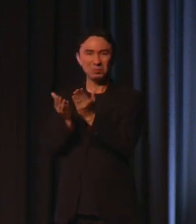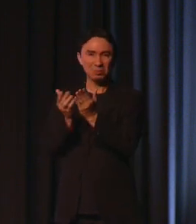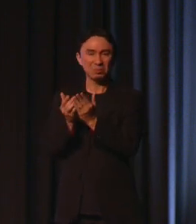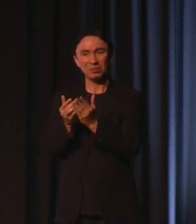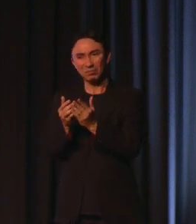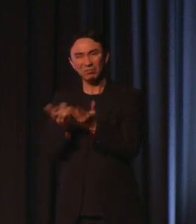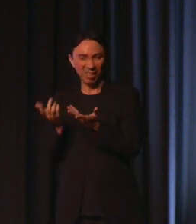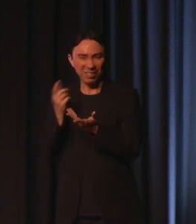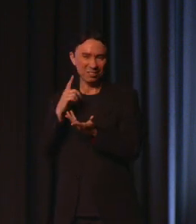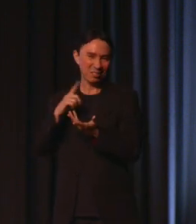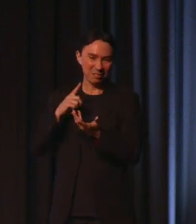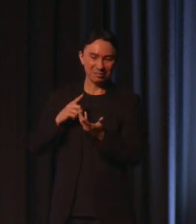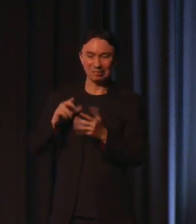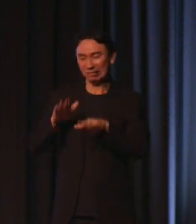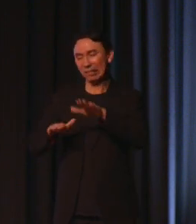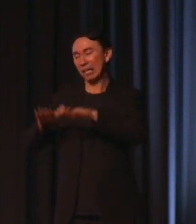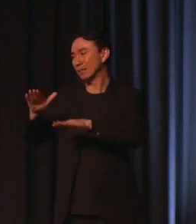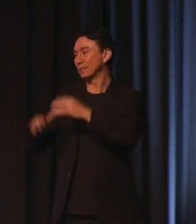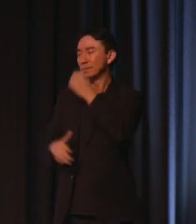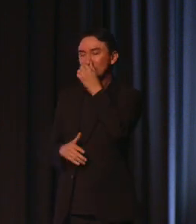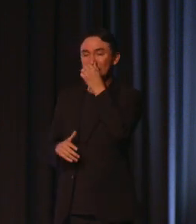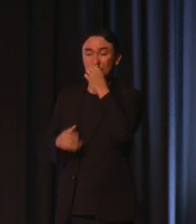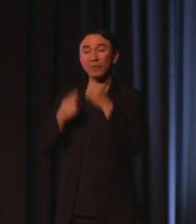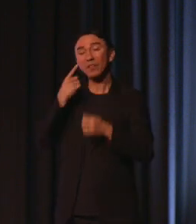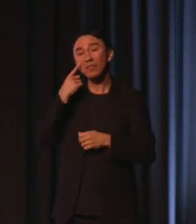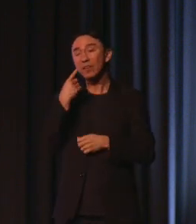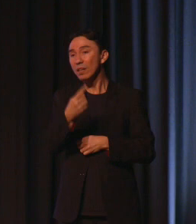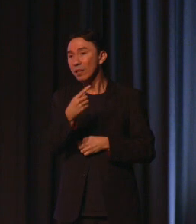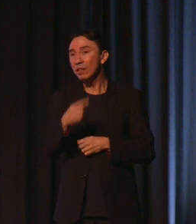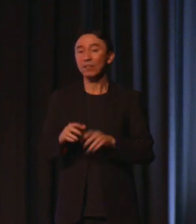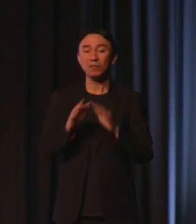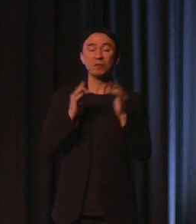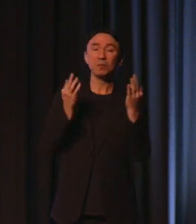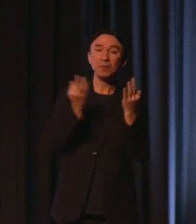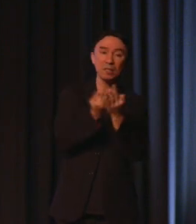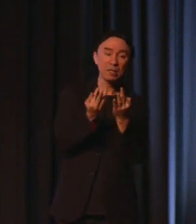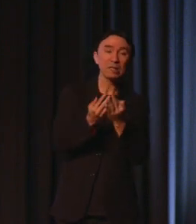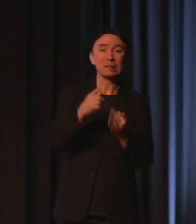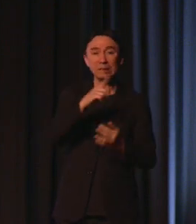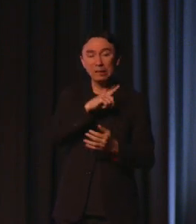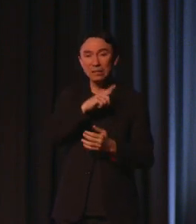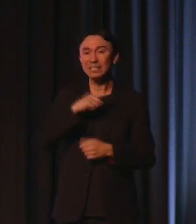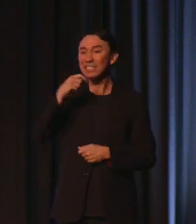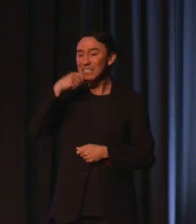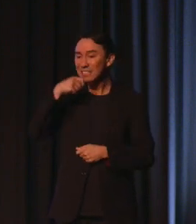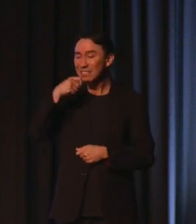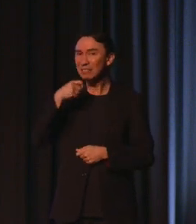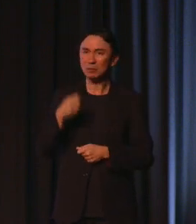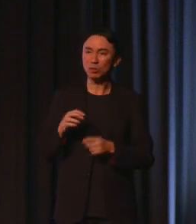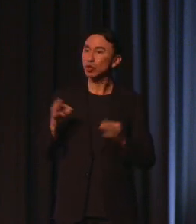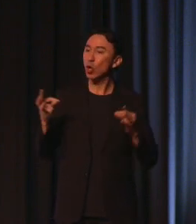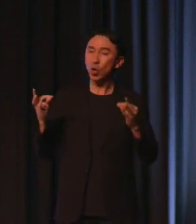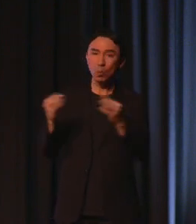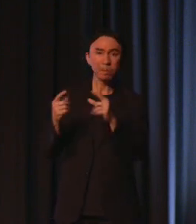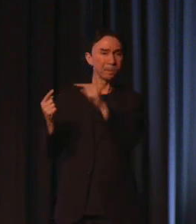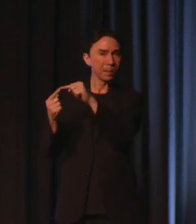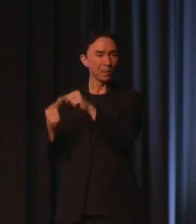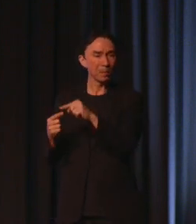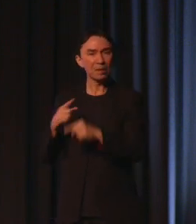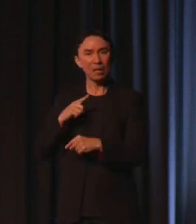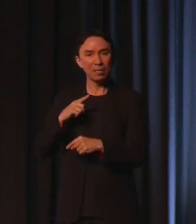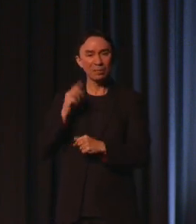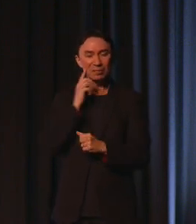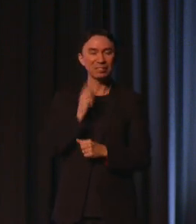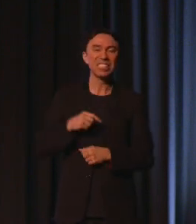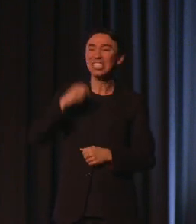se essa família tem escova de dente para todos. Eu não vou estar indicando uma escova de dente com alto valor